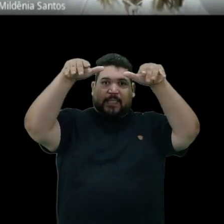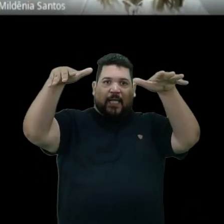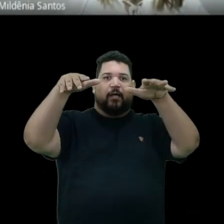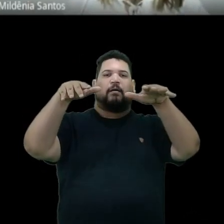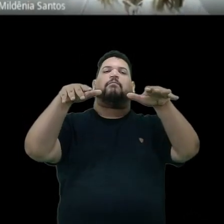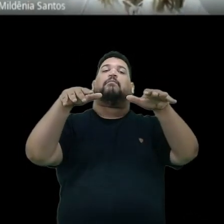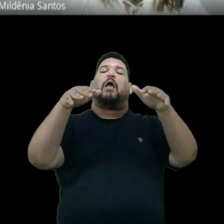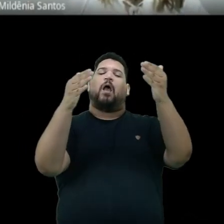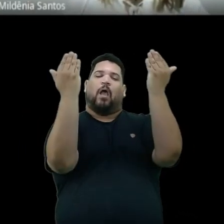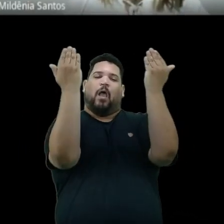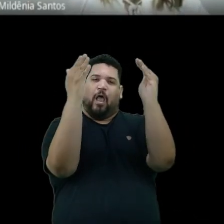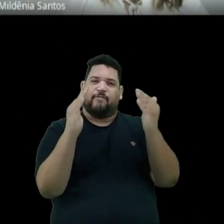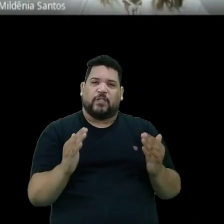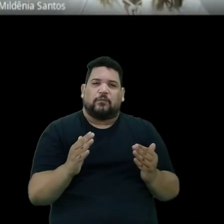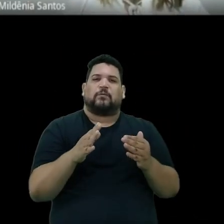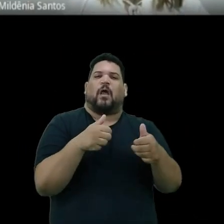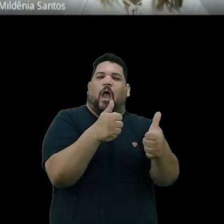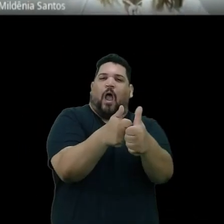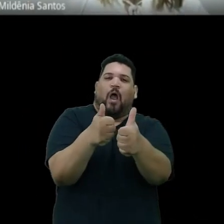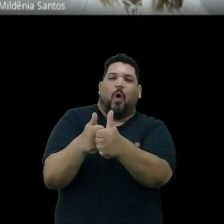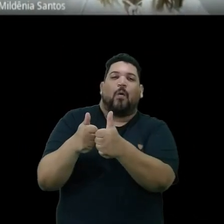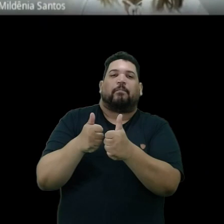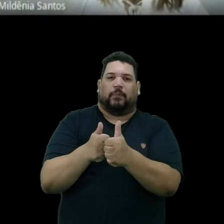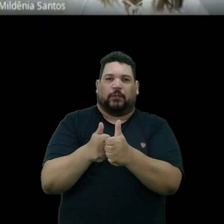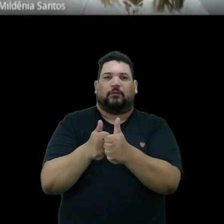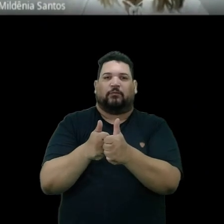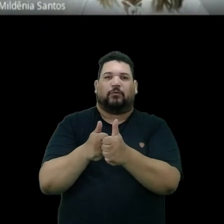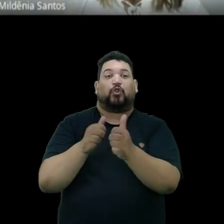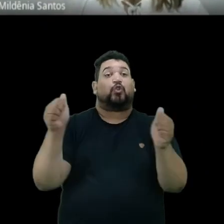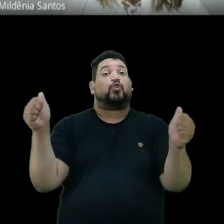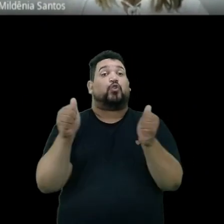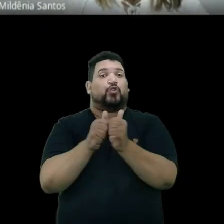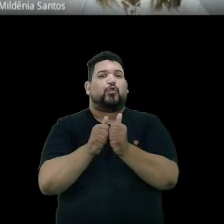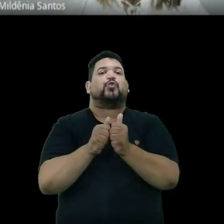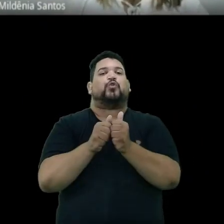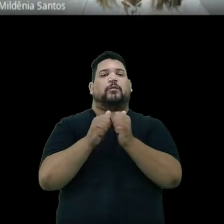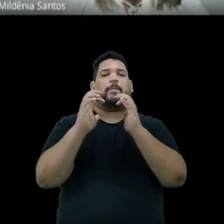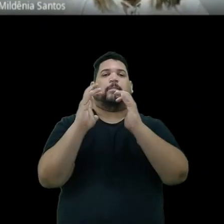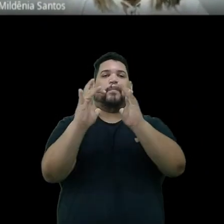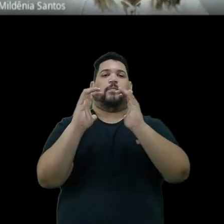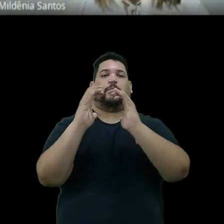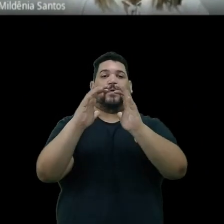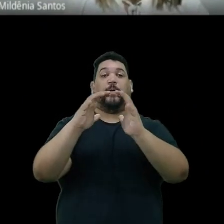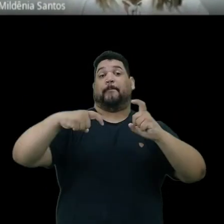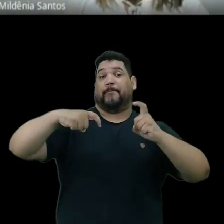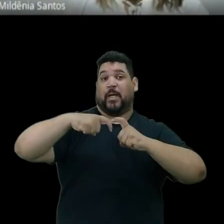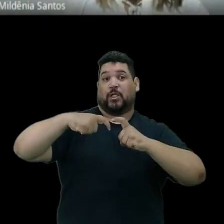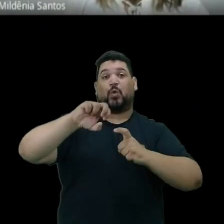o acompanhamento com o neurologista ou psiquiatra